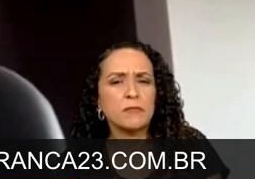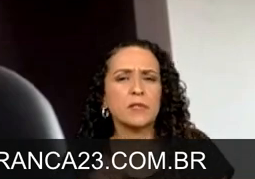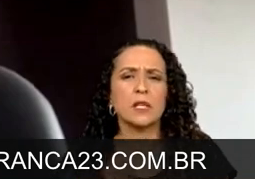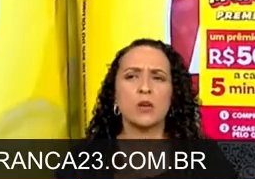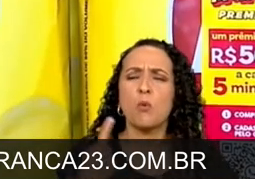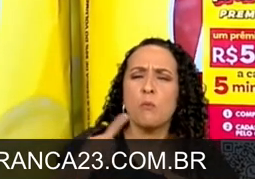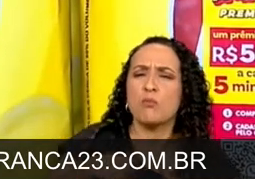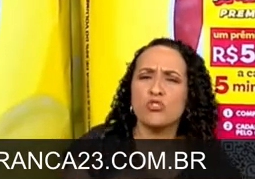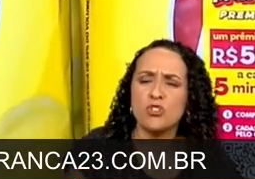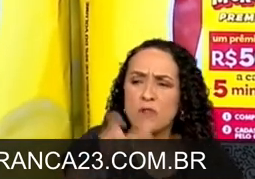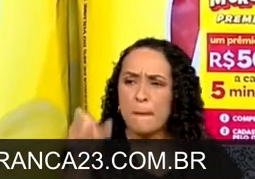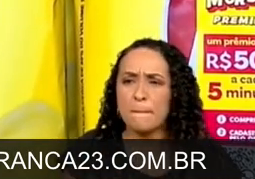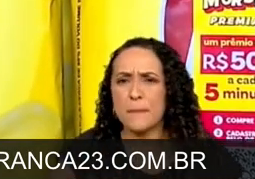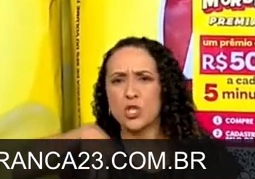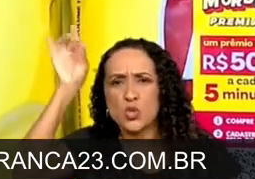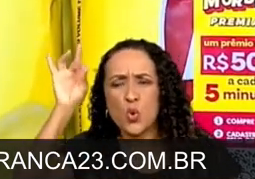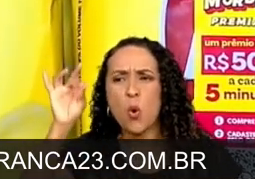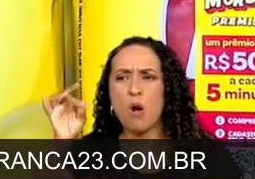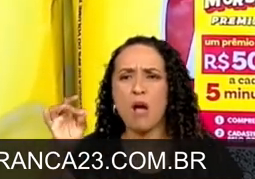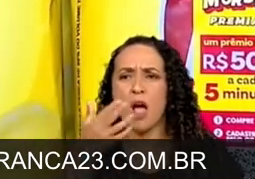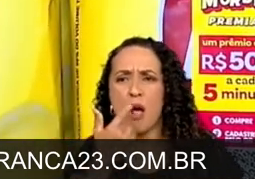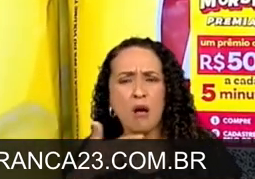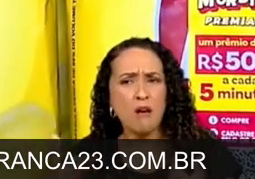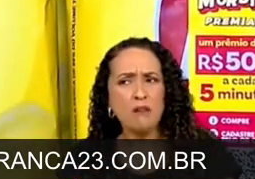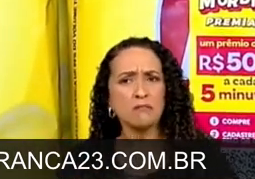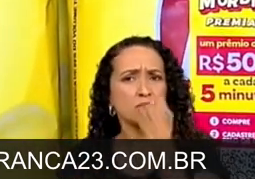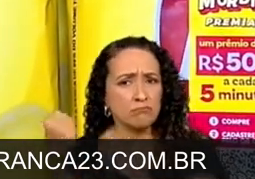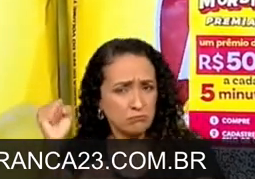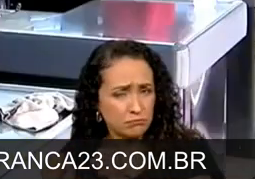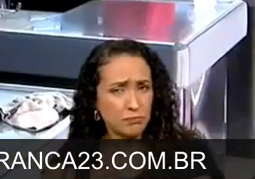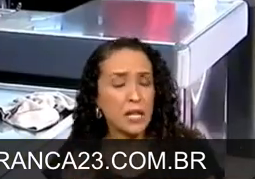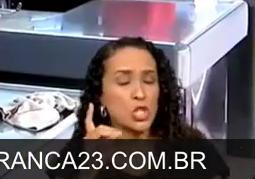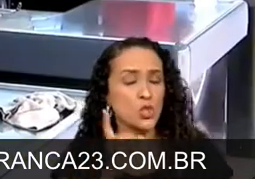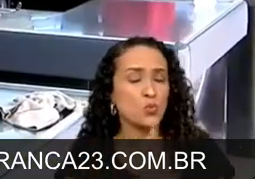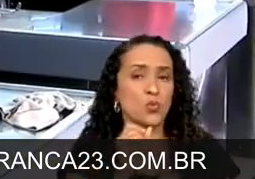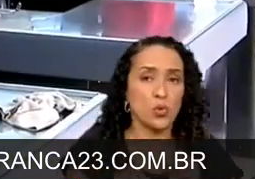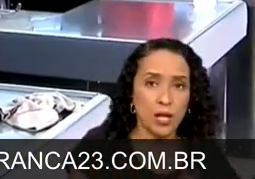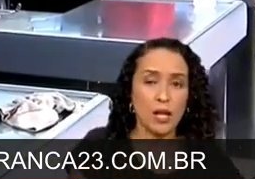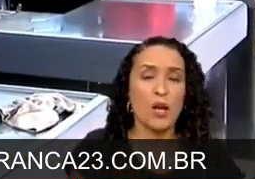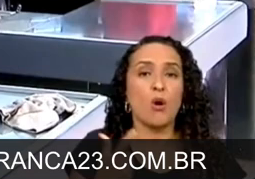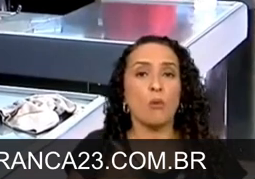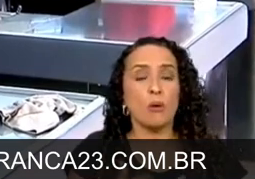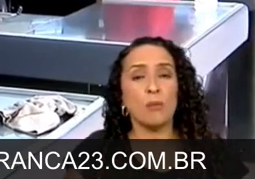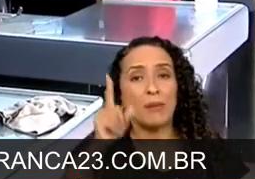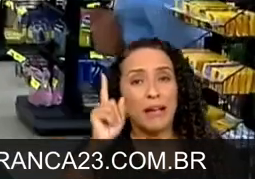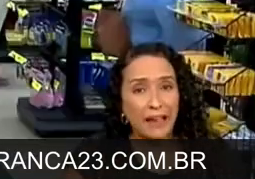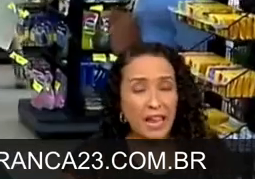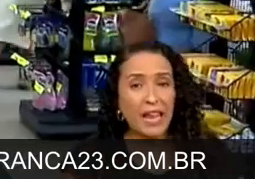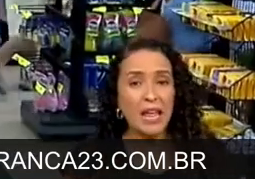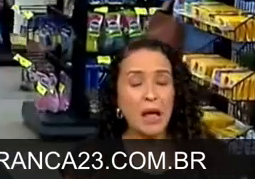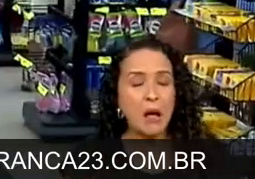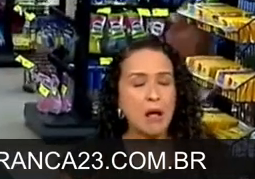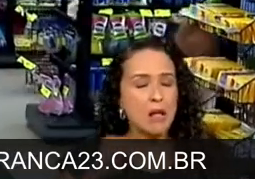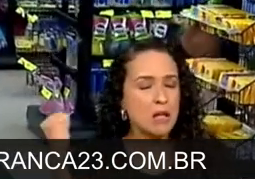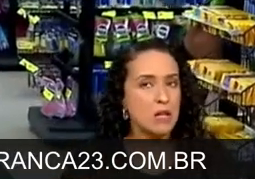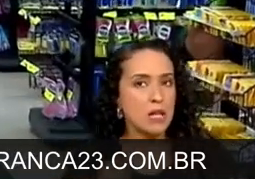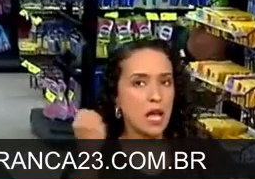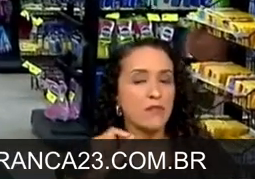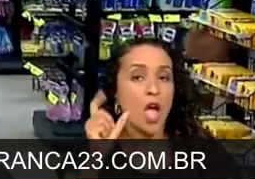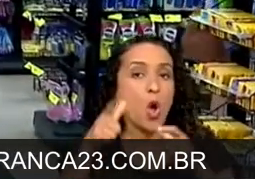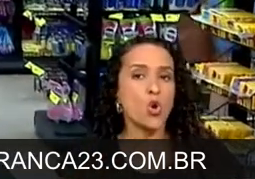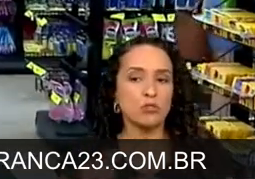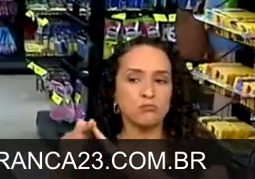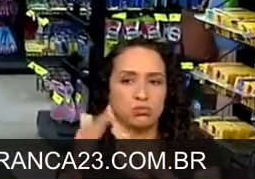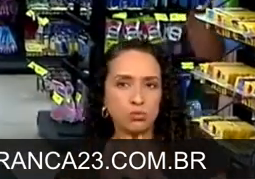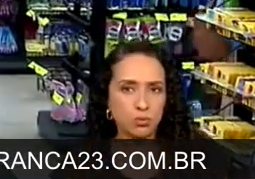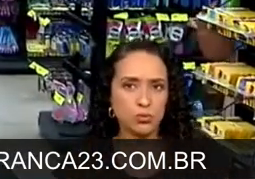consumidores a optarem pelos ultraprocessados. Ela descobriu que o problema é ainda mais grave nas periferias